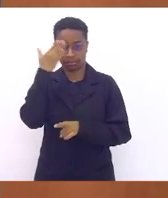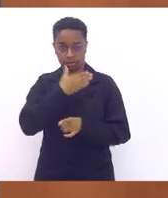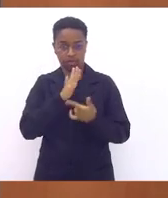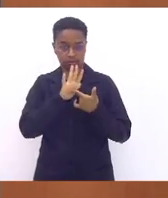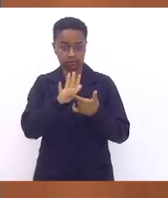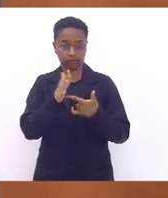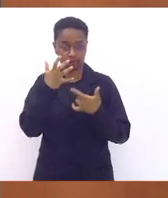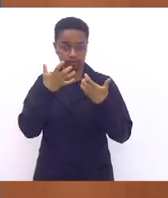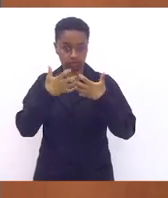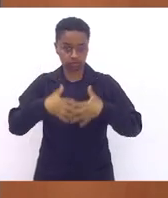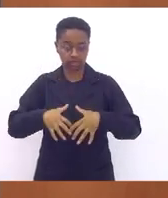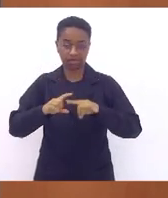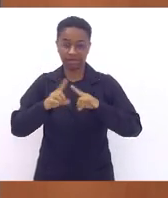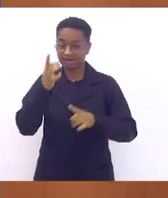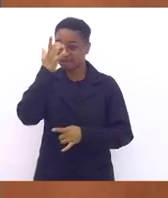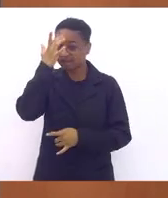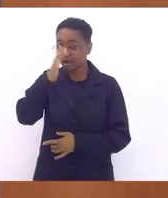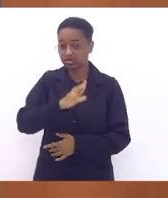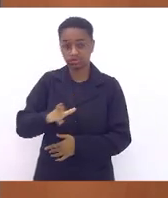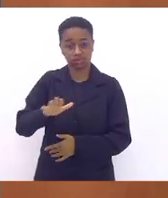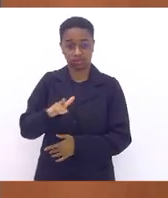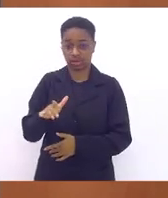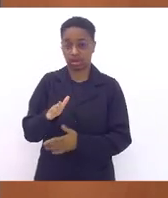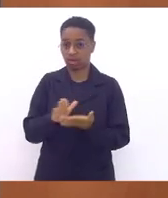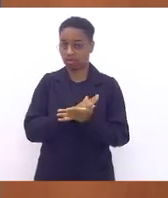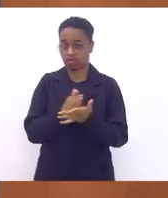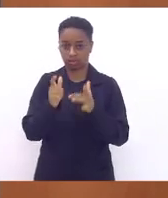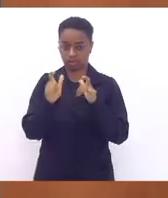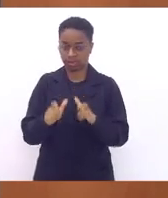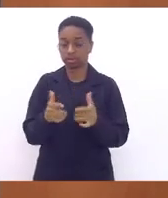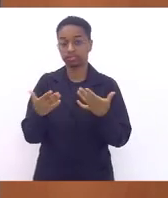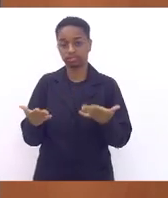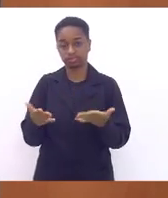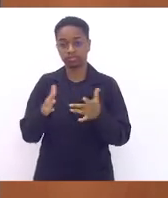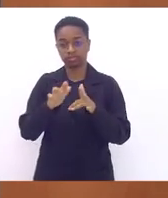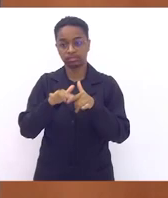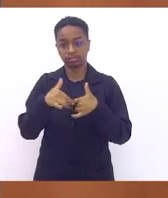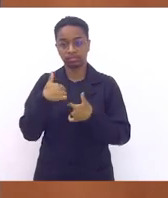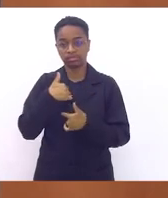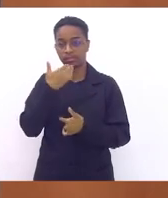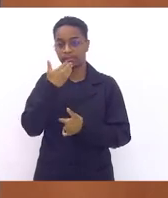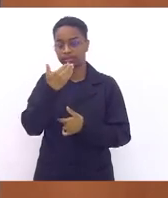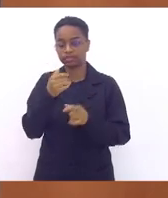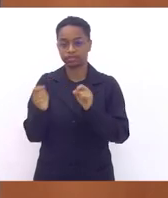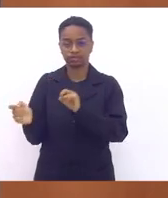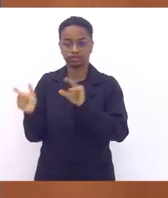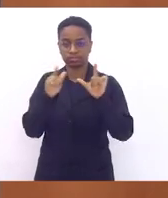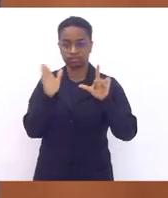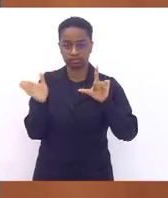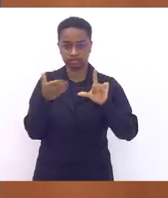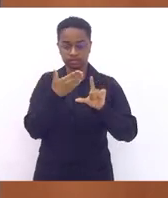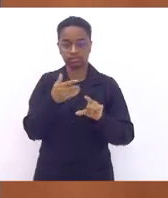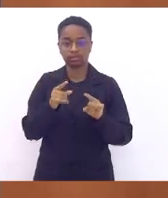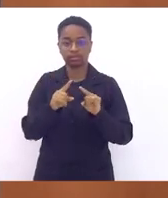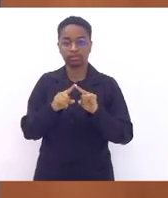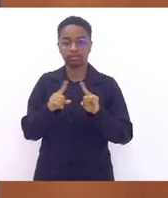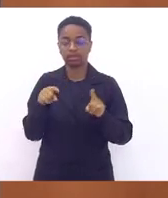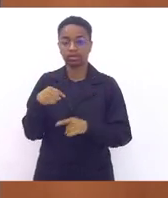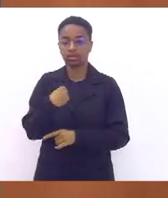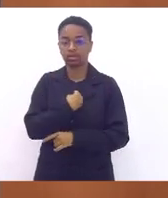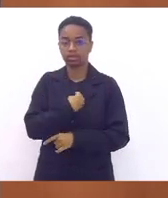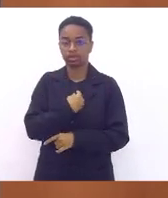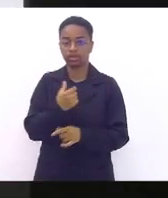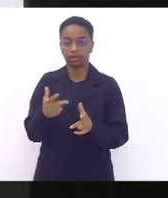funciona, isso não é uma tarefa fácil em muitos locais, né? Então, por isso, eu vou pedir para passar o próximo. A gente tem visto assim,